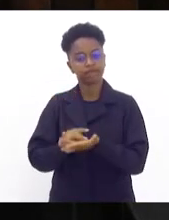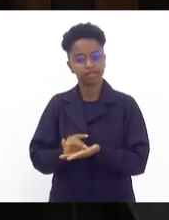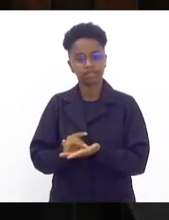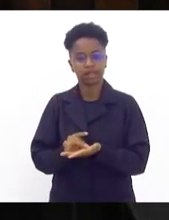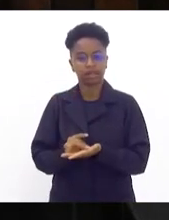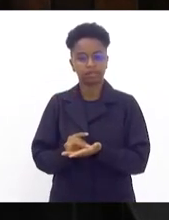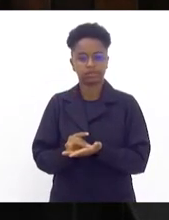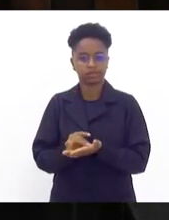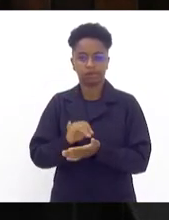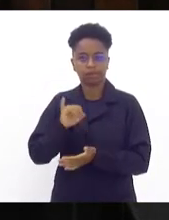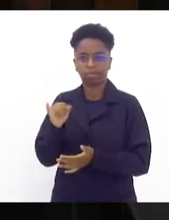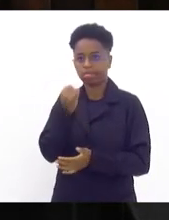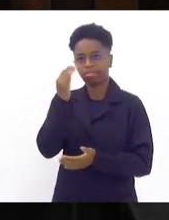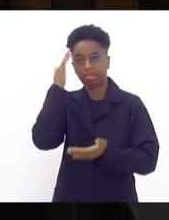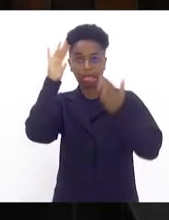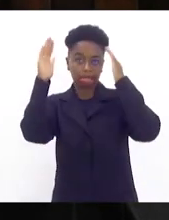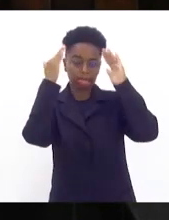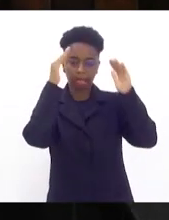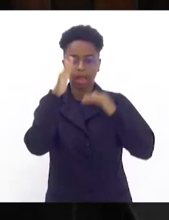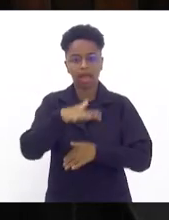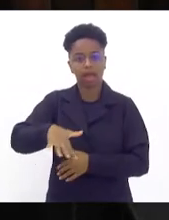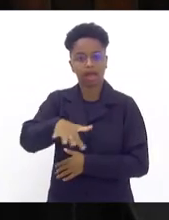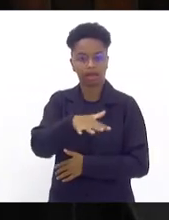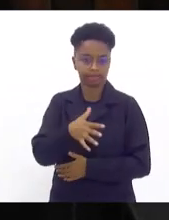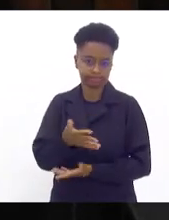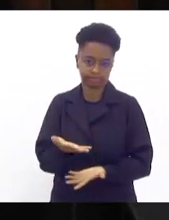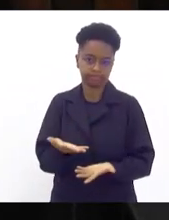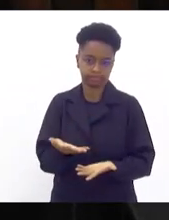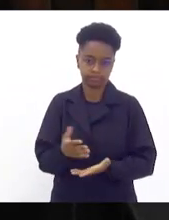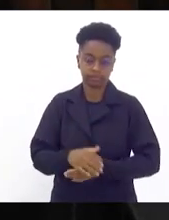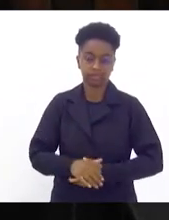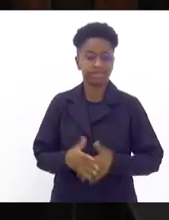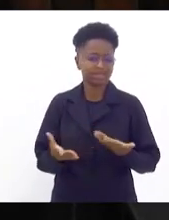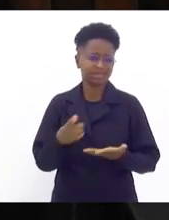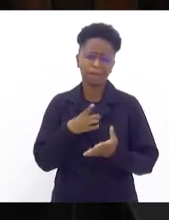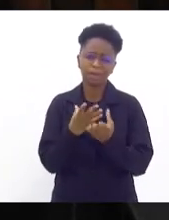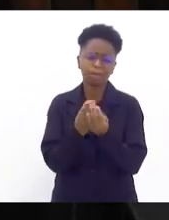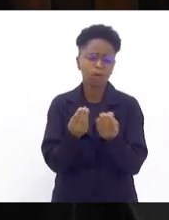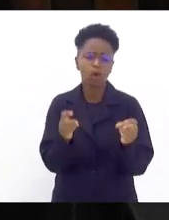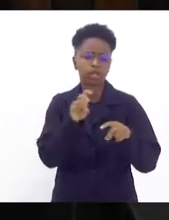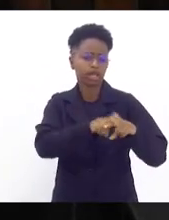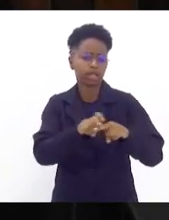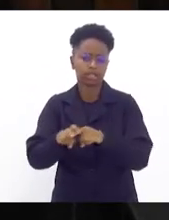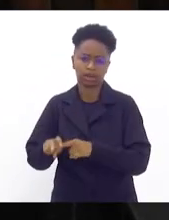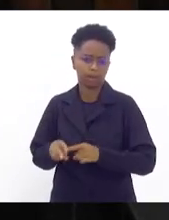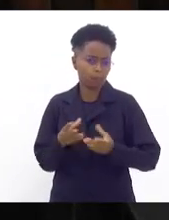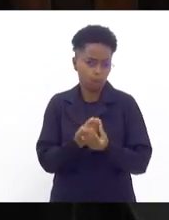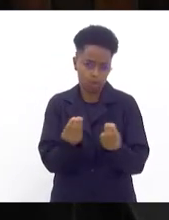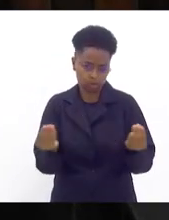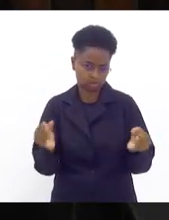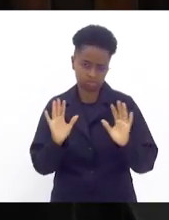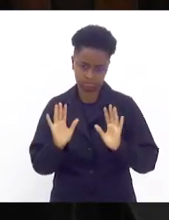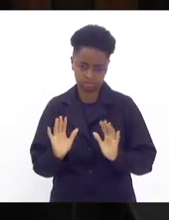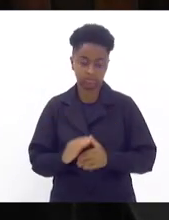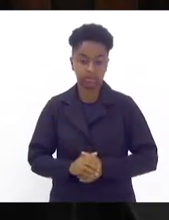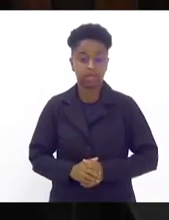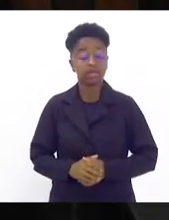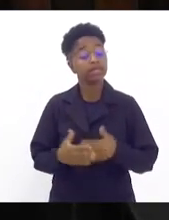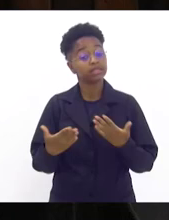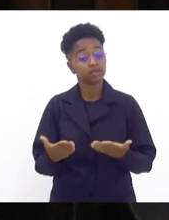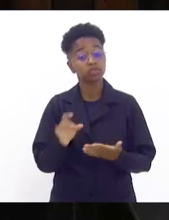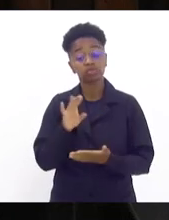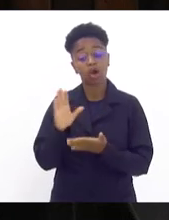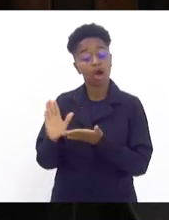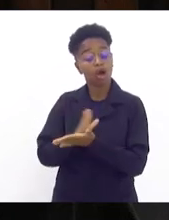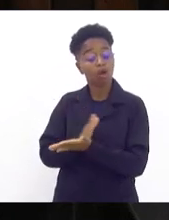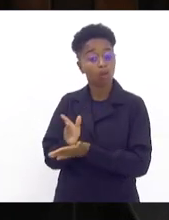do boi nas cadeiras cativas. São muitas cadeiras, milhares de cadeiras cativas. No entanto, só algumas